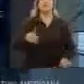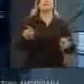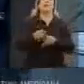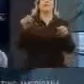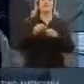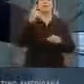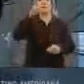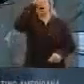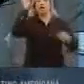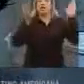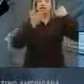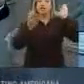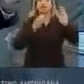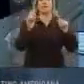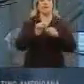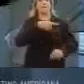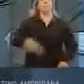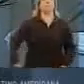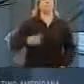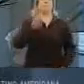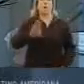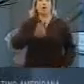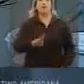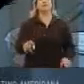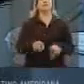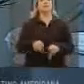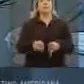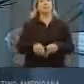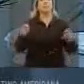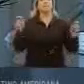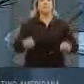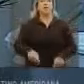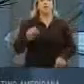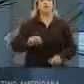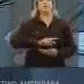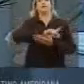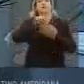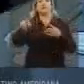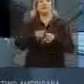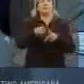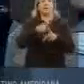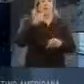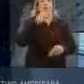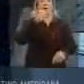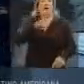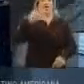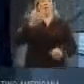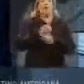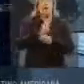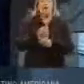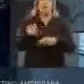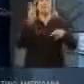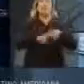presidente na Bolívia e pode levar um pepimo rica, que foi de 14 anos preso e